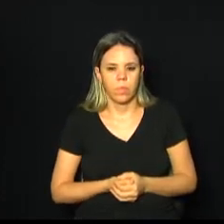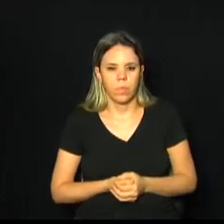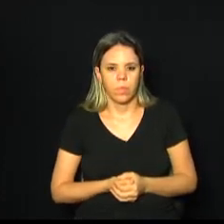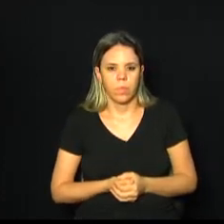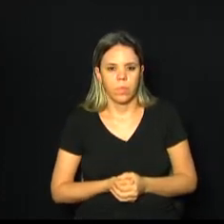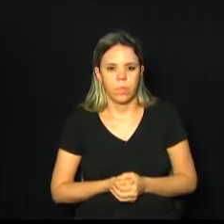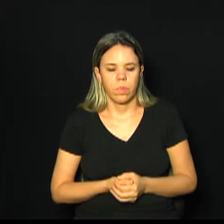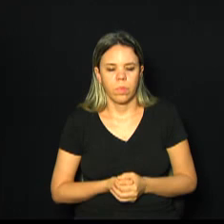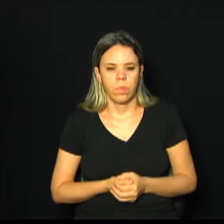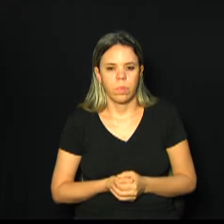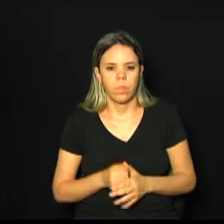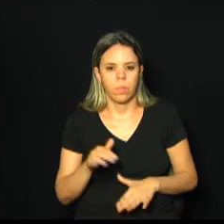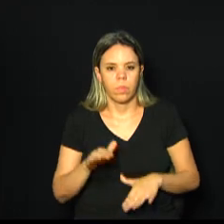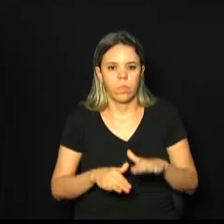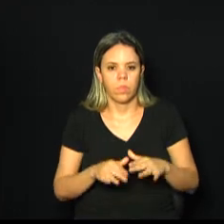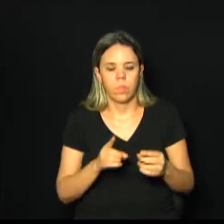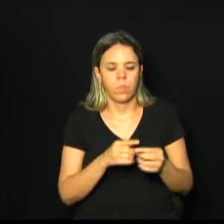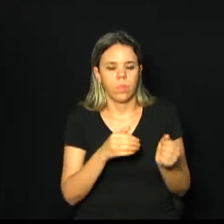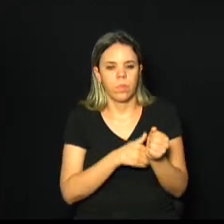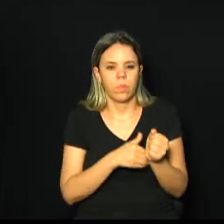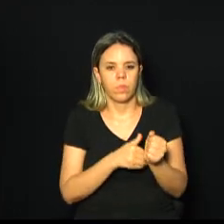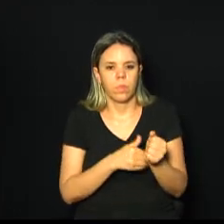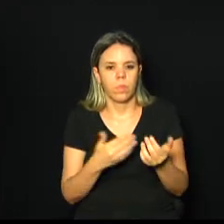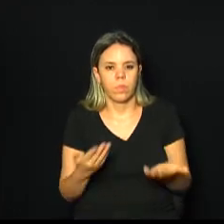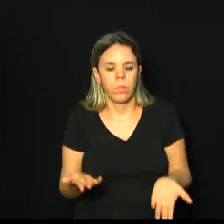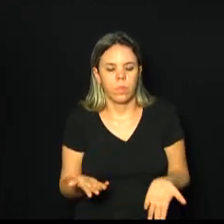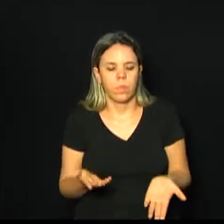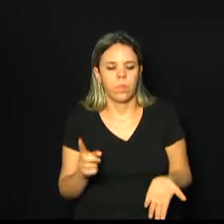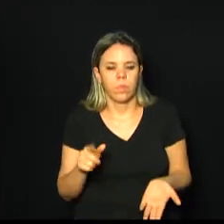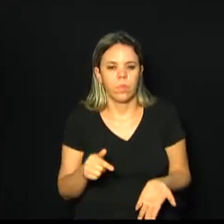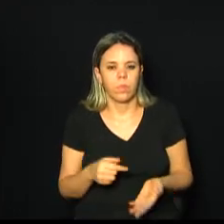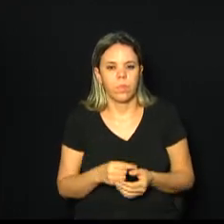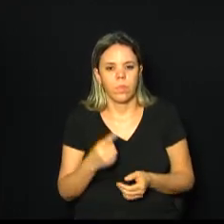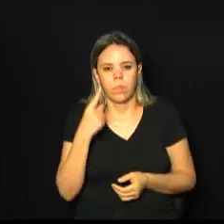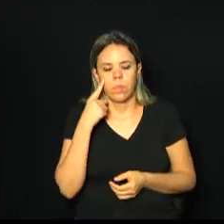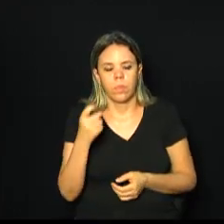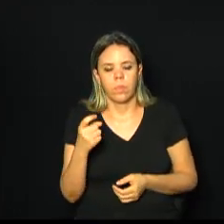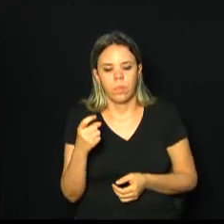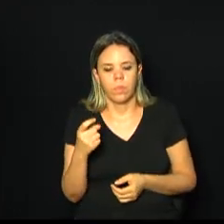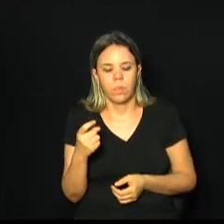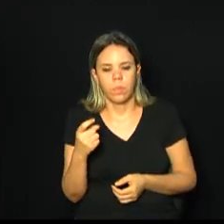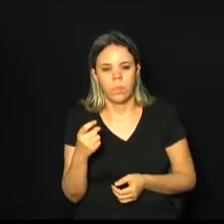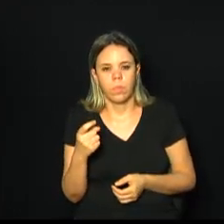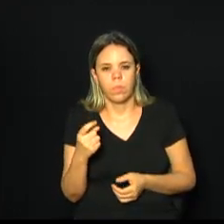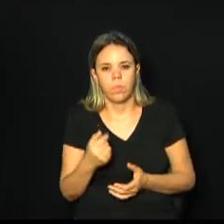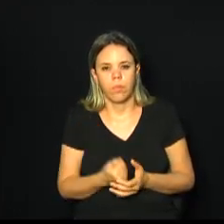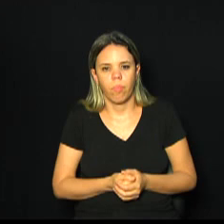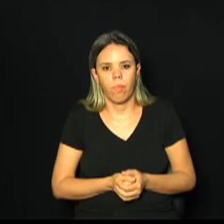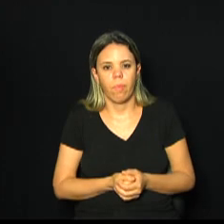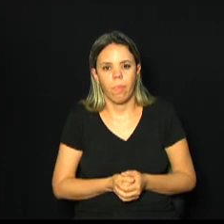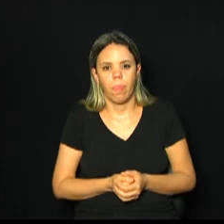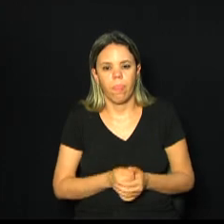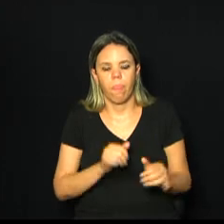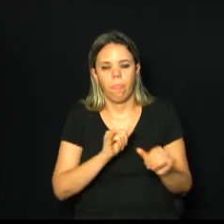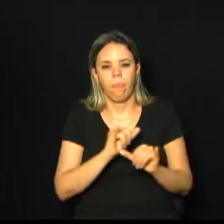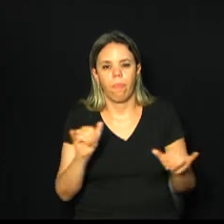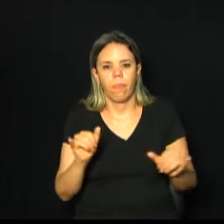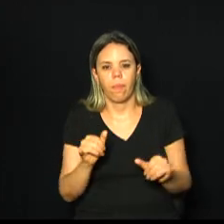Múltiplo fator de autenticação e senha. Esse aqui é um fato interessante, que inclusive tem sido divulgado até, por